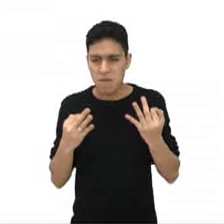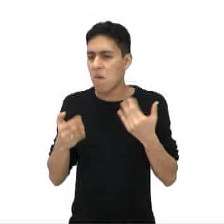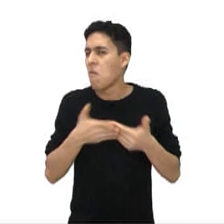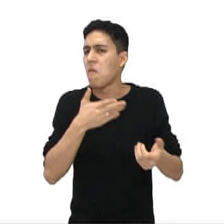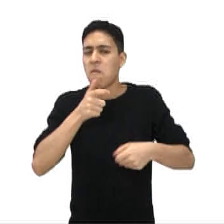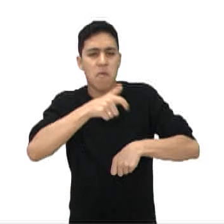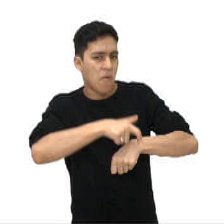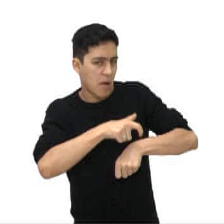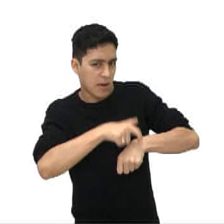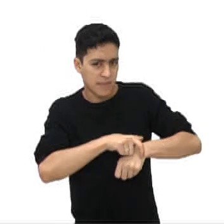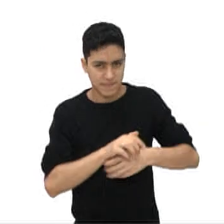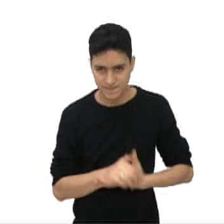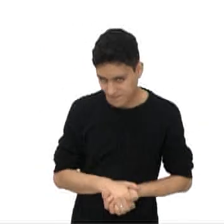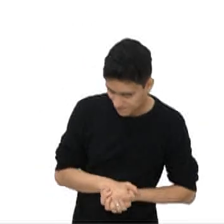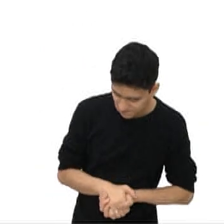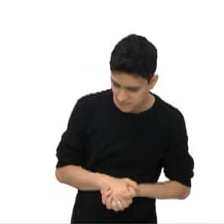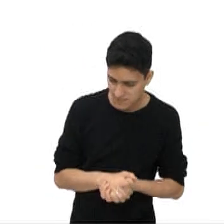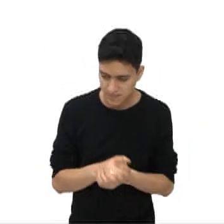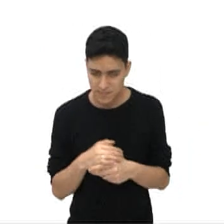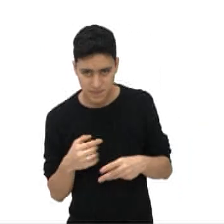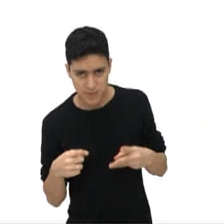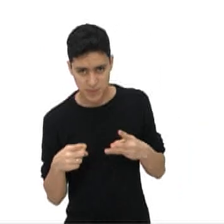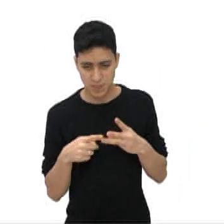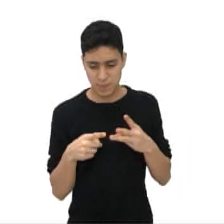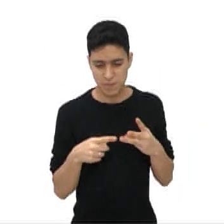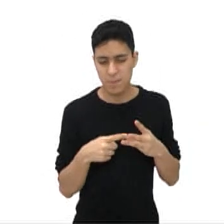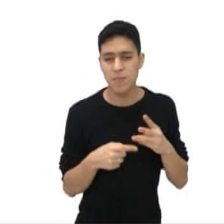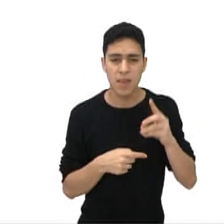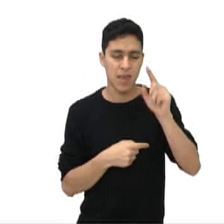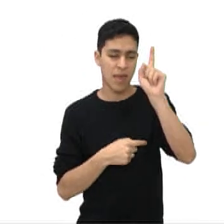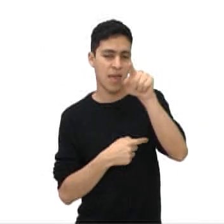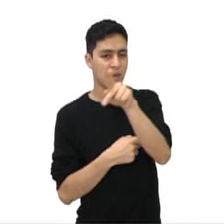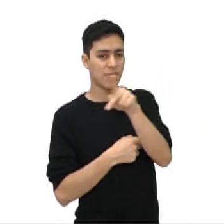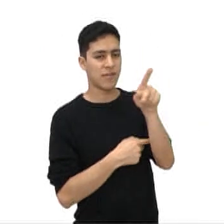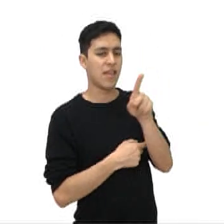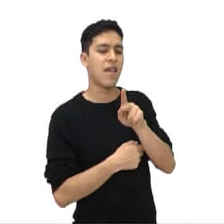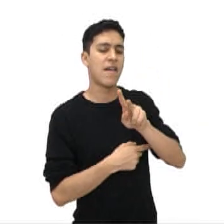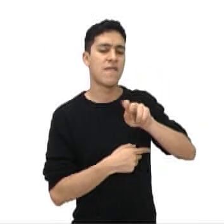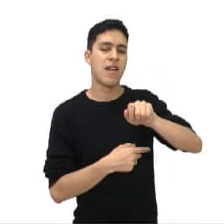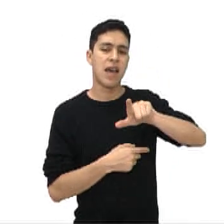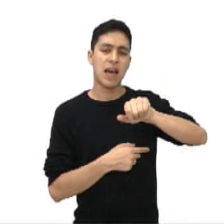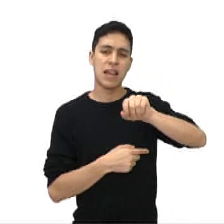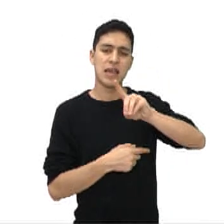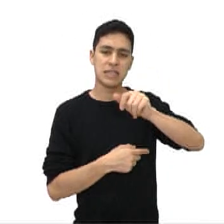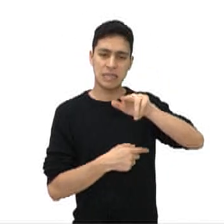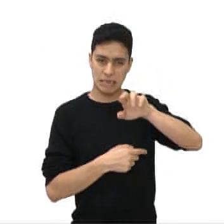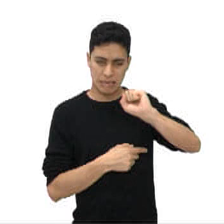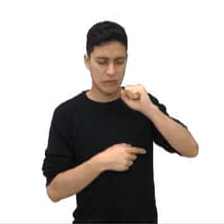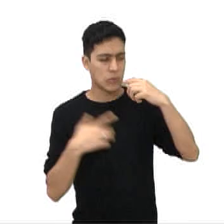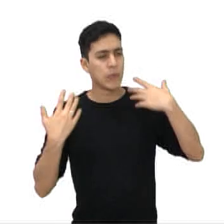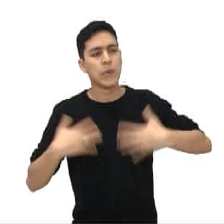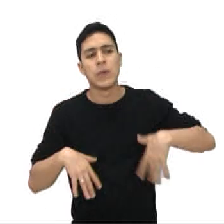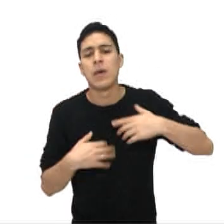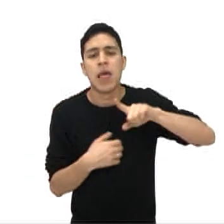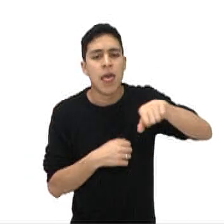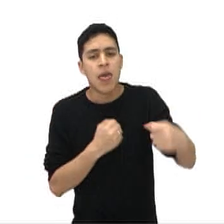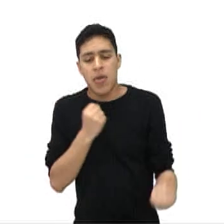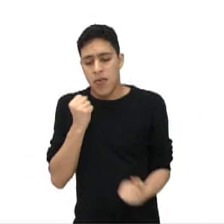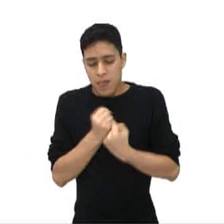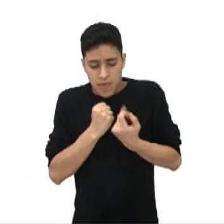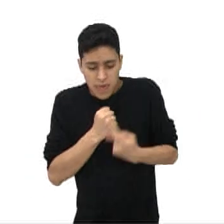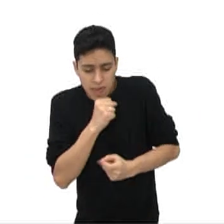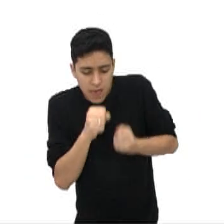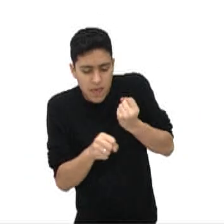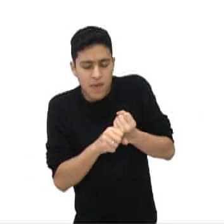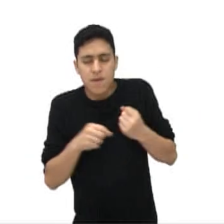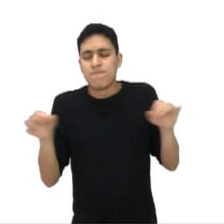momento. Em terceiro, está o professor Valadares. Contar com o suporte dele esse ano foi algo